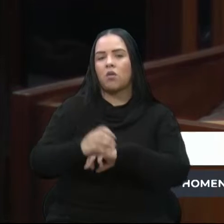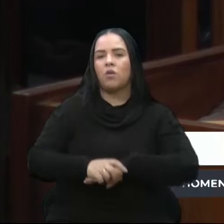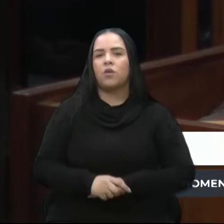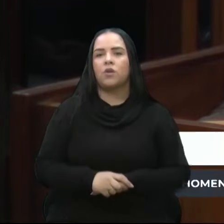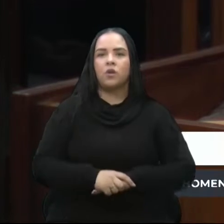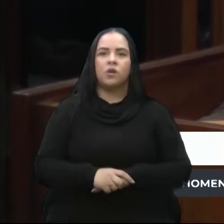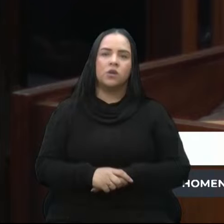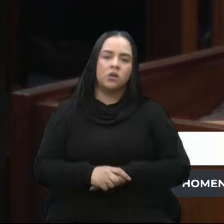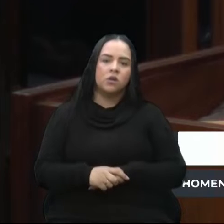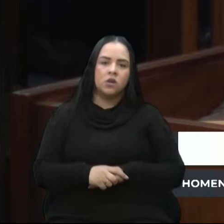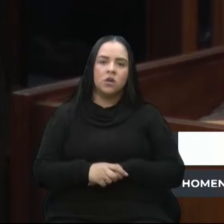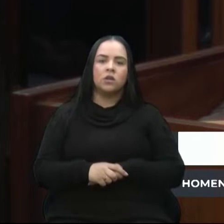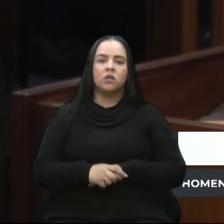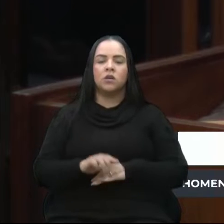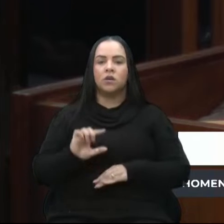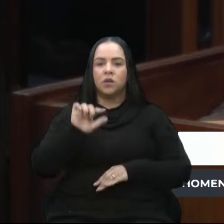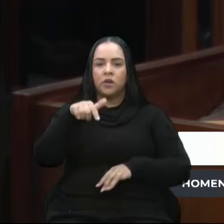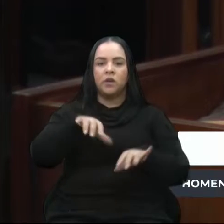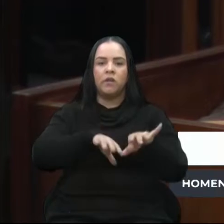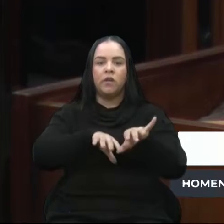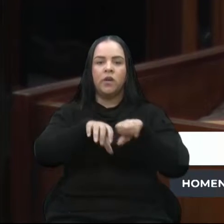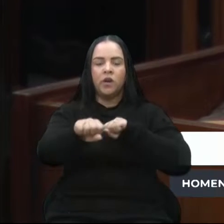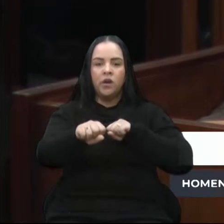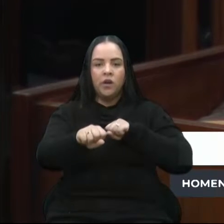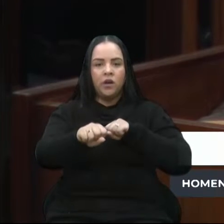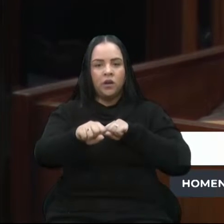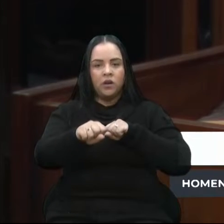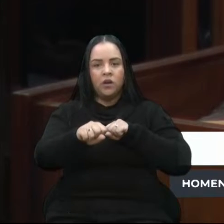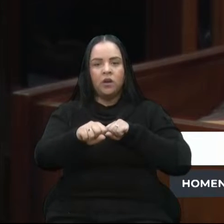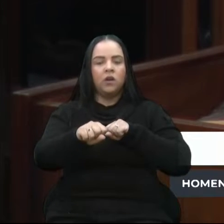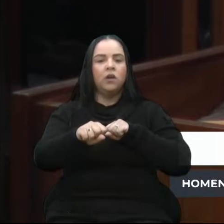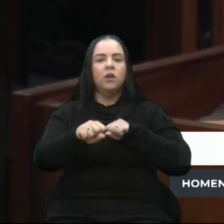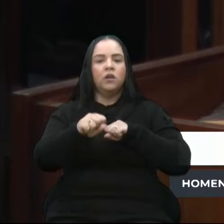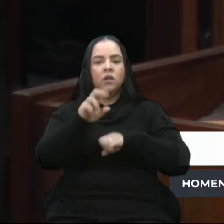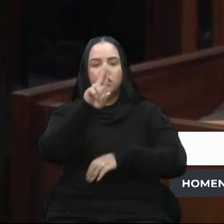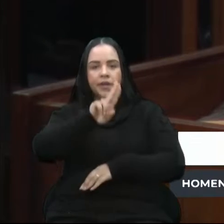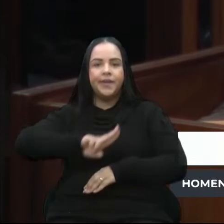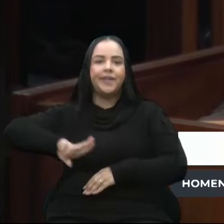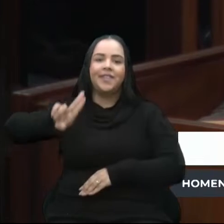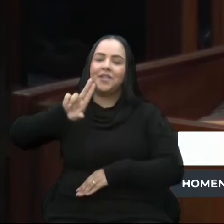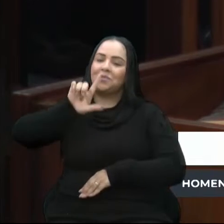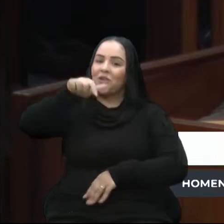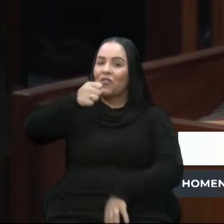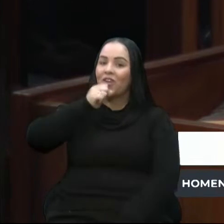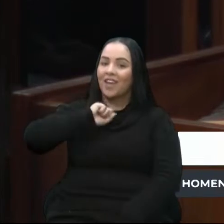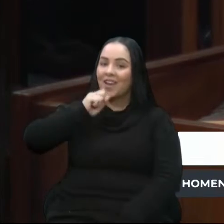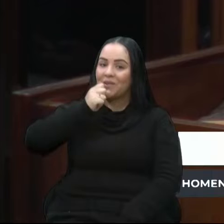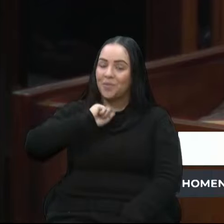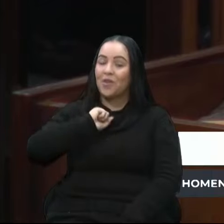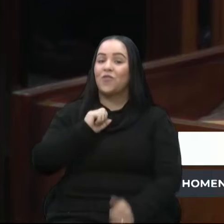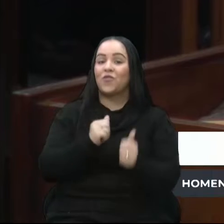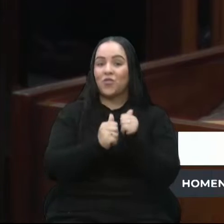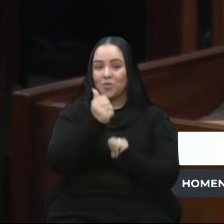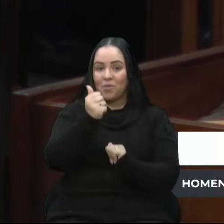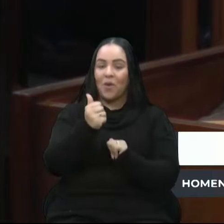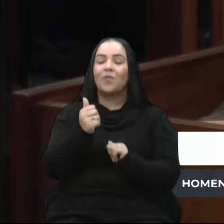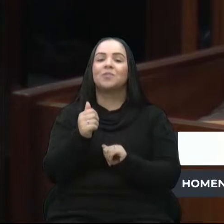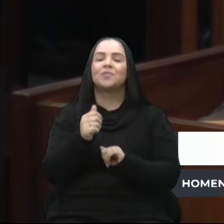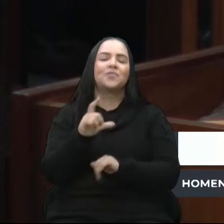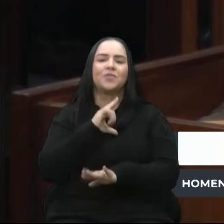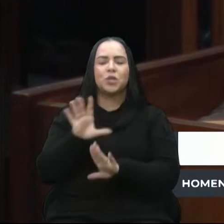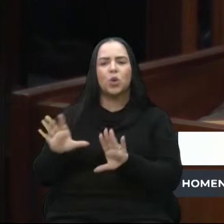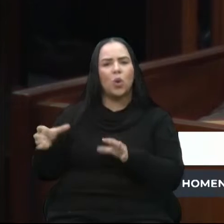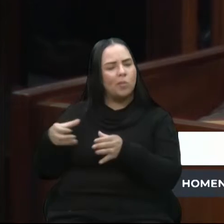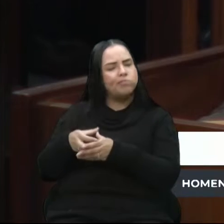depois de formados na universidade e de já ficarem meio velhos para jogar futebol, eles tinham um time, né? E aí dizia, bom,